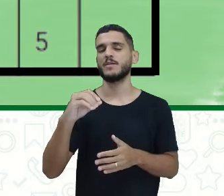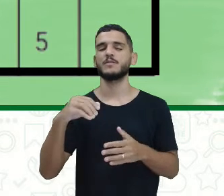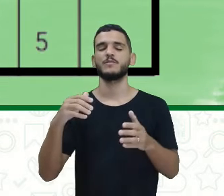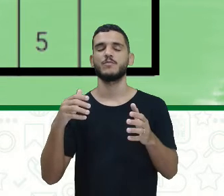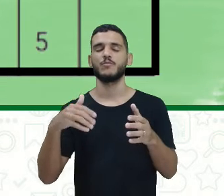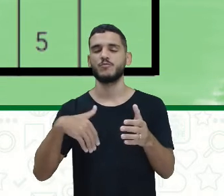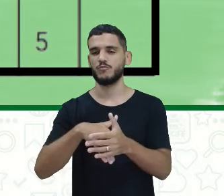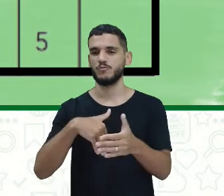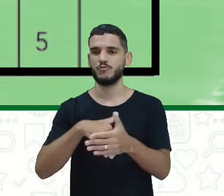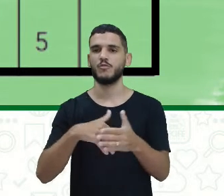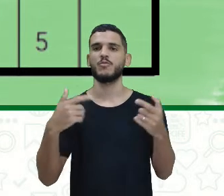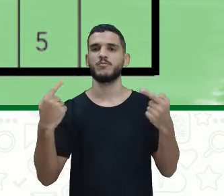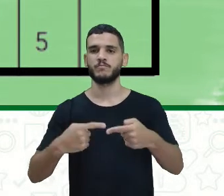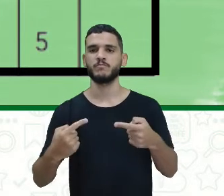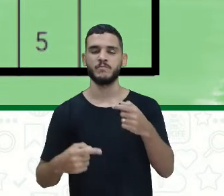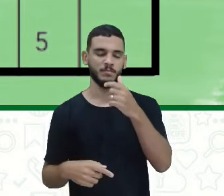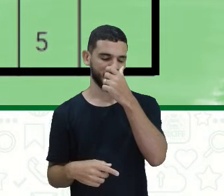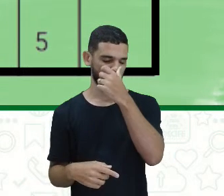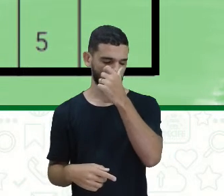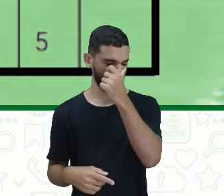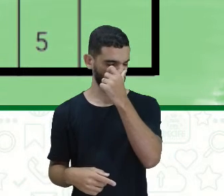né? E nessa,